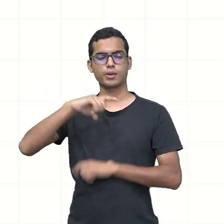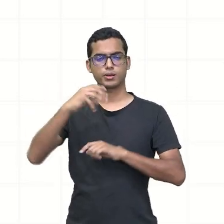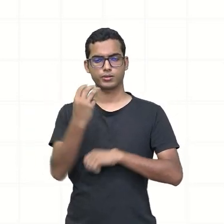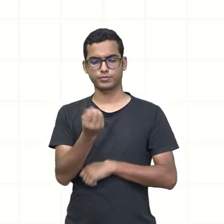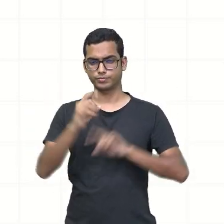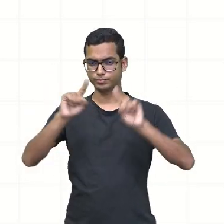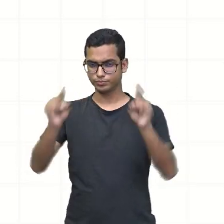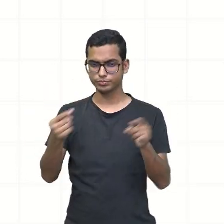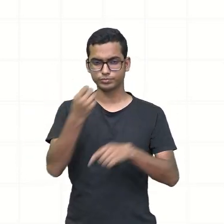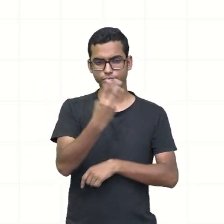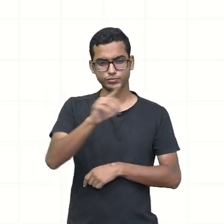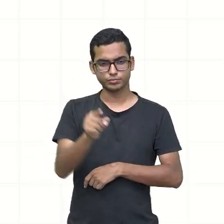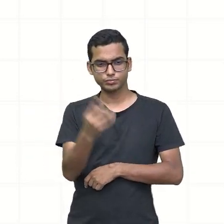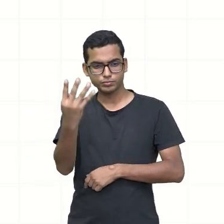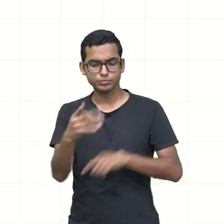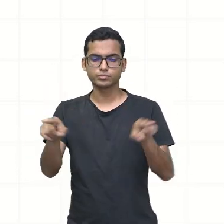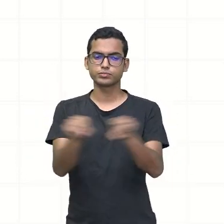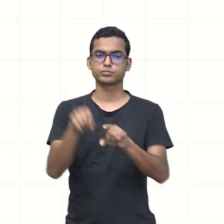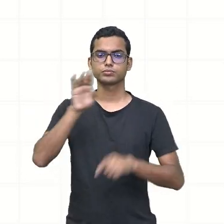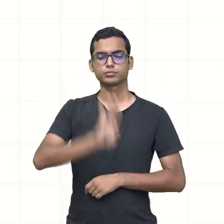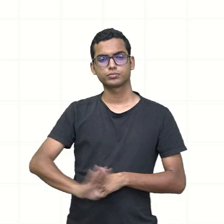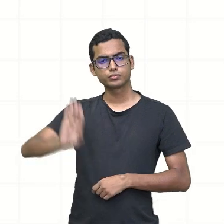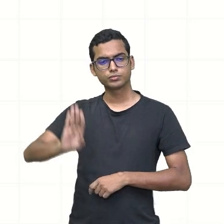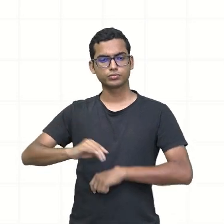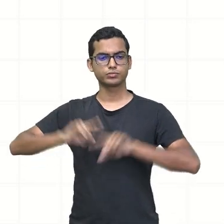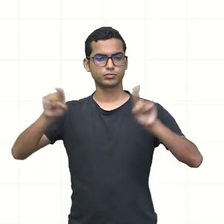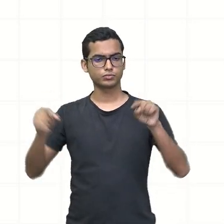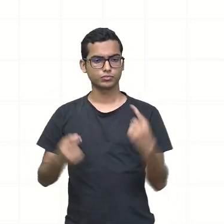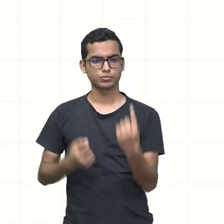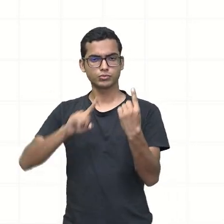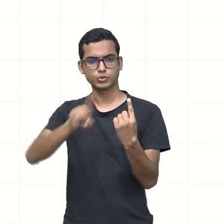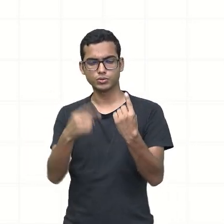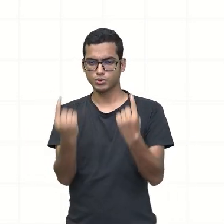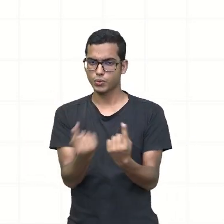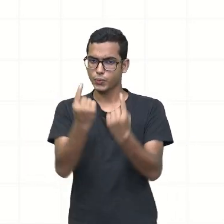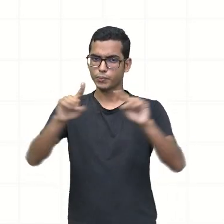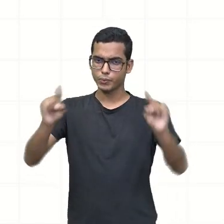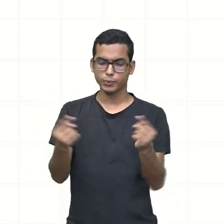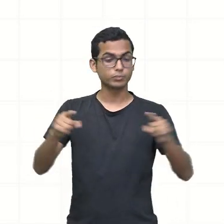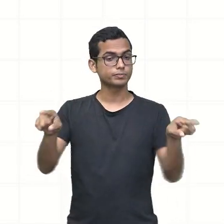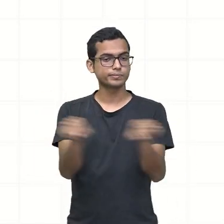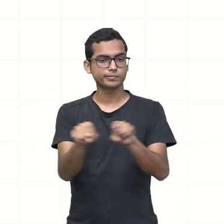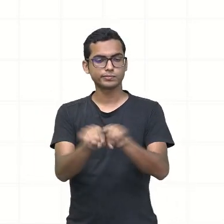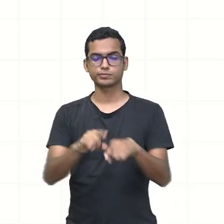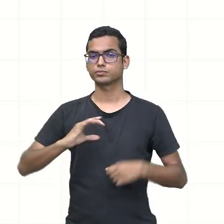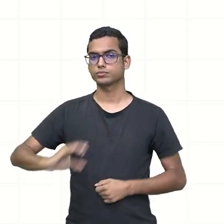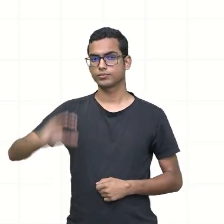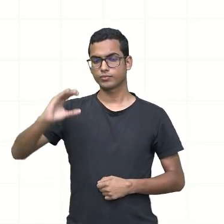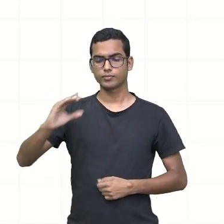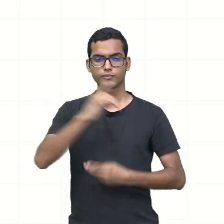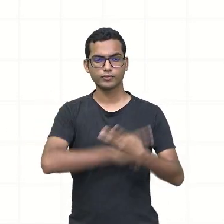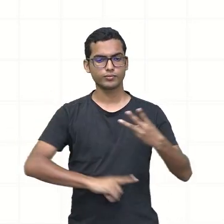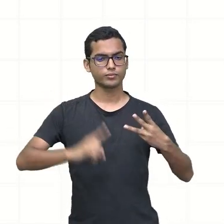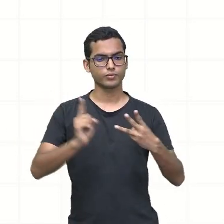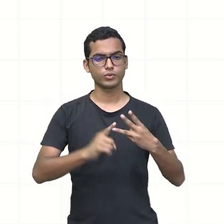3,4. O B é o 1,1. O C é